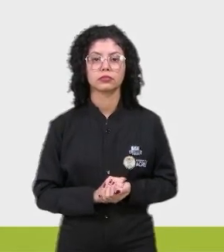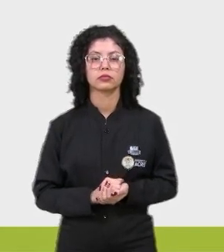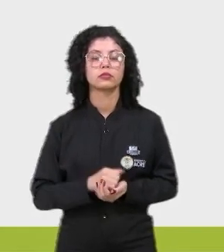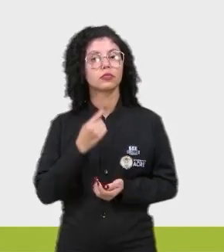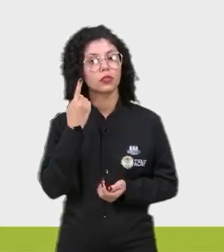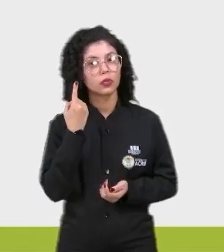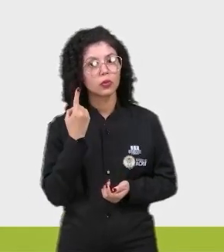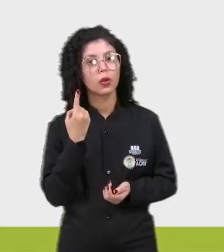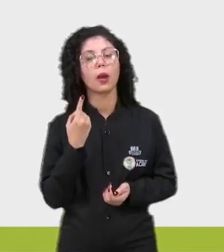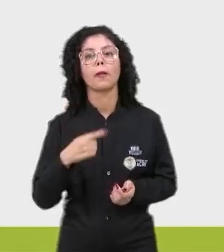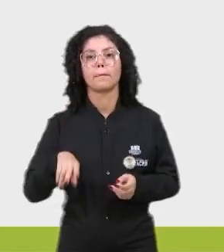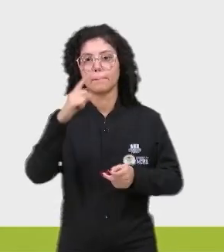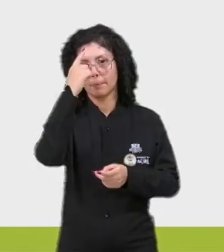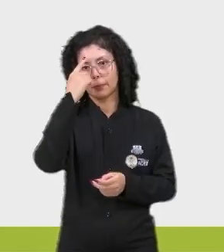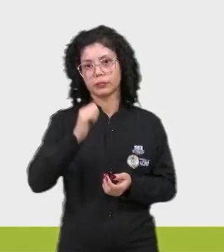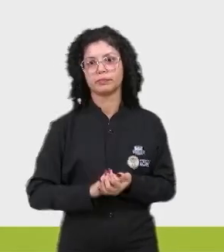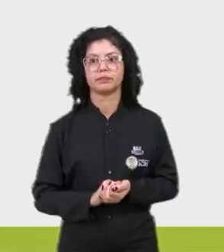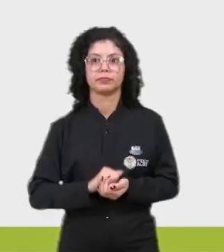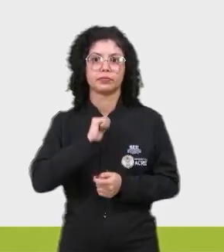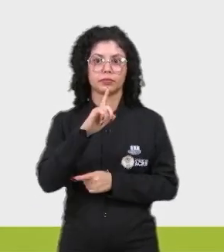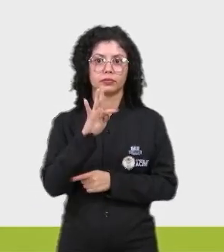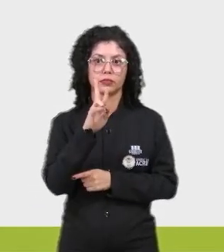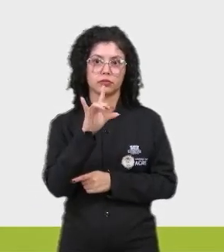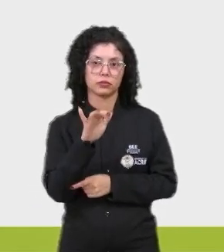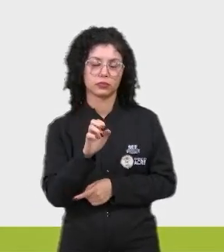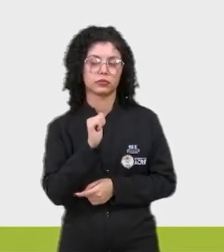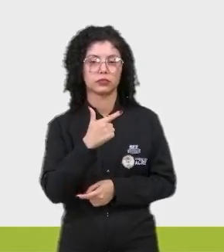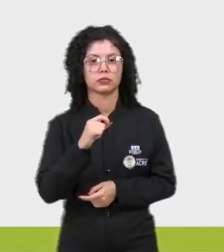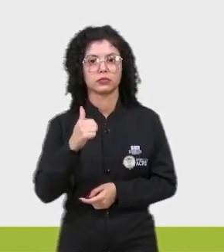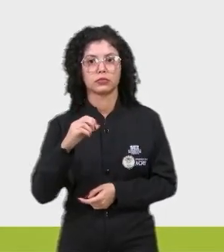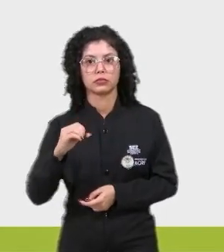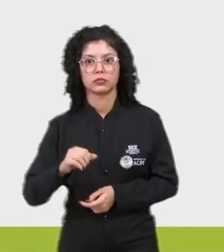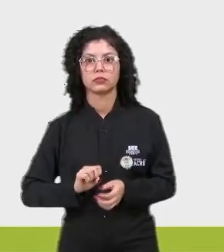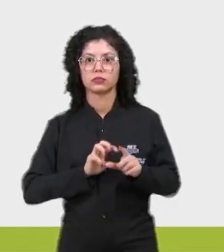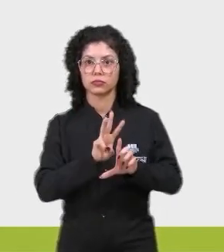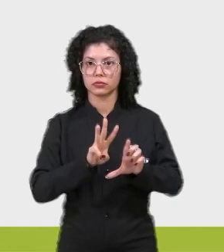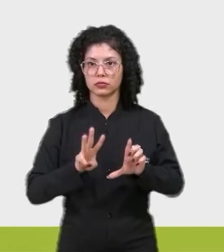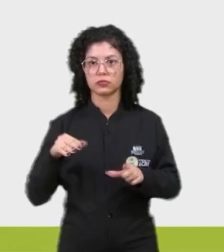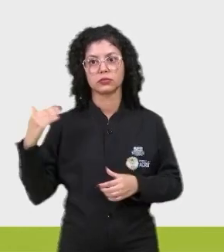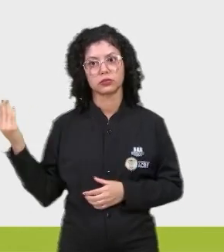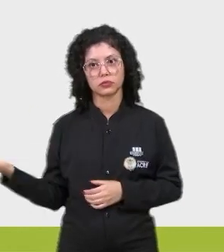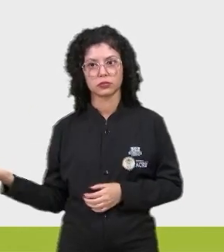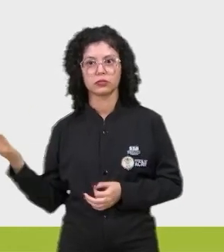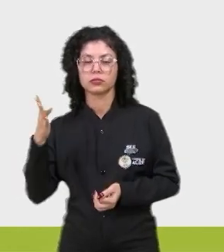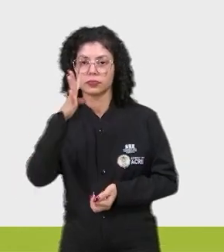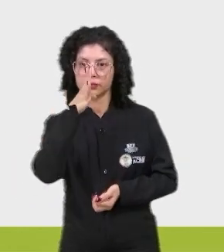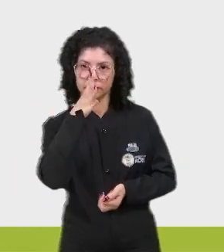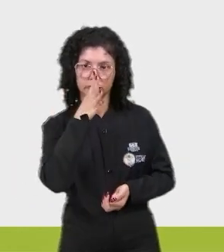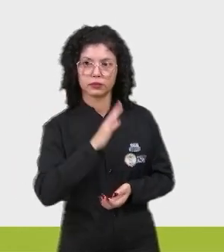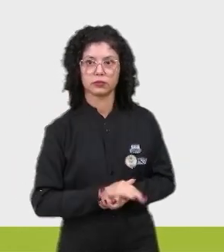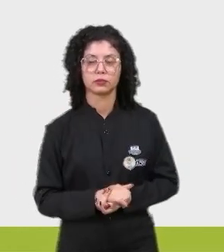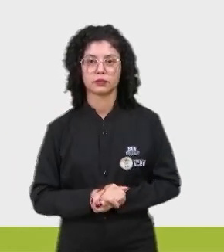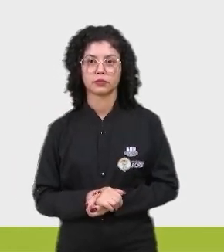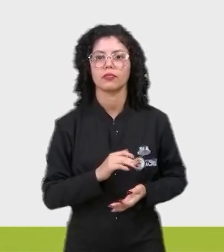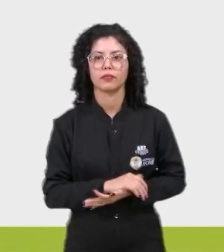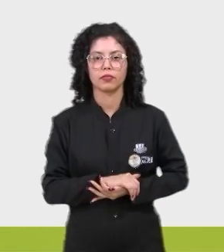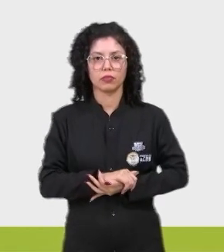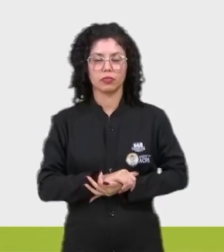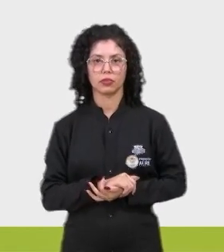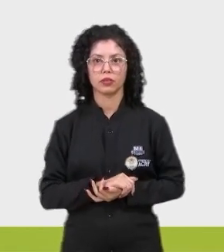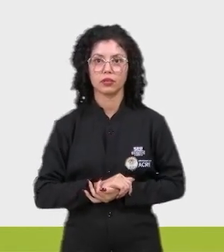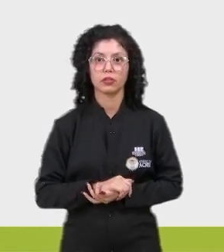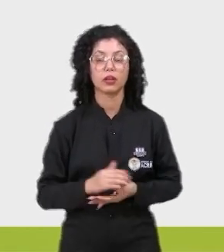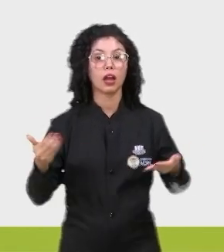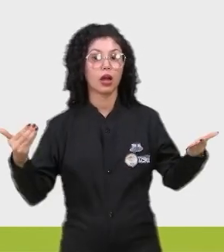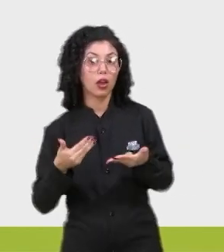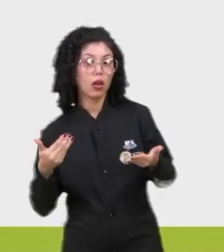Uma Mente Brilhante, de 2001. Tá aqui o link também para você assistir, tá bom? Tá,